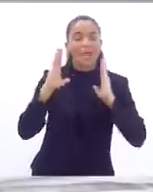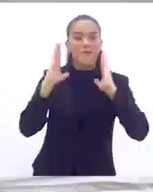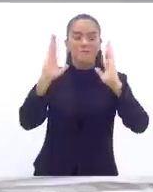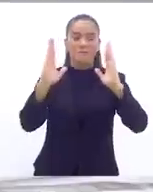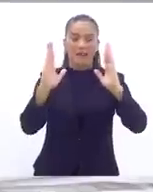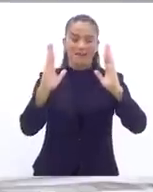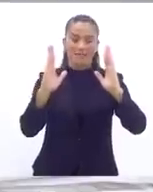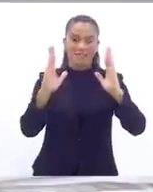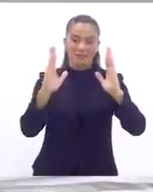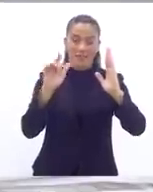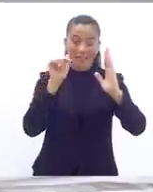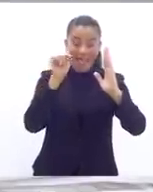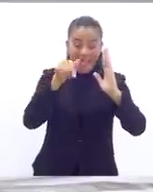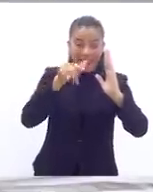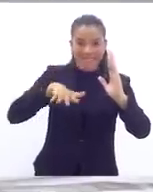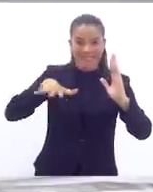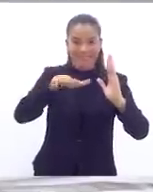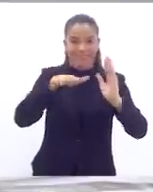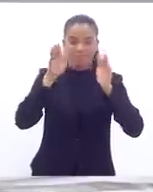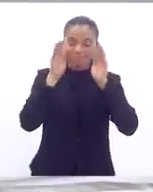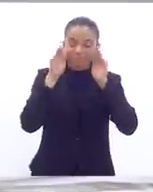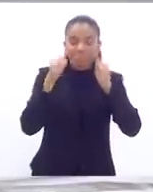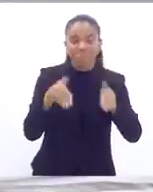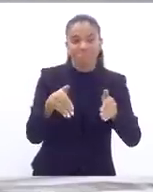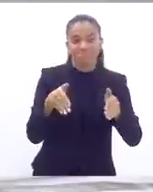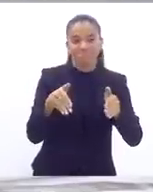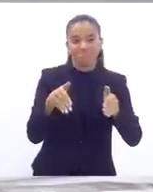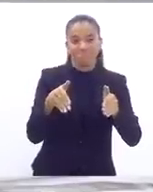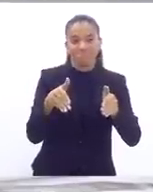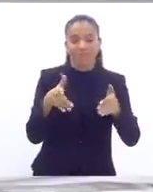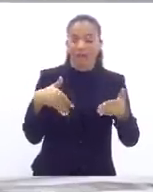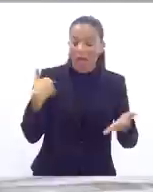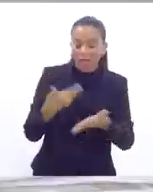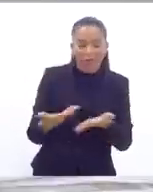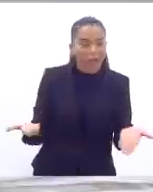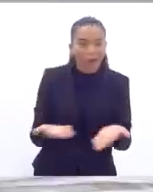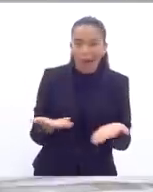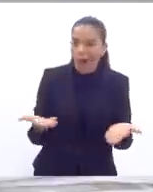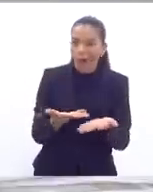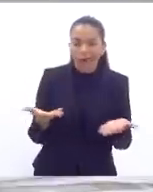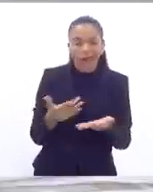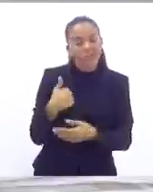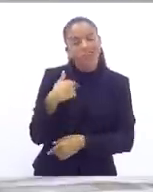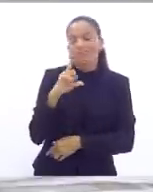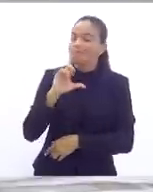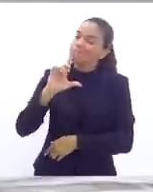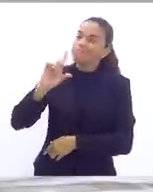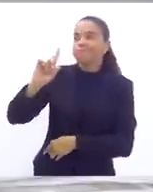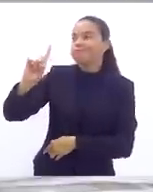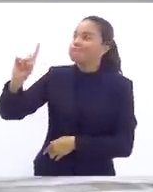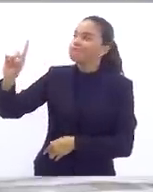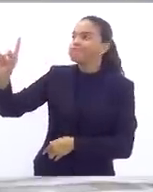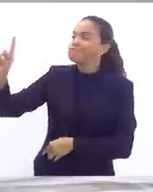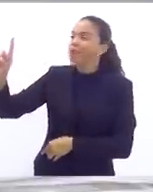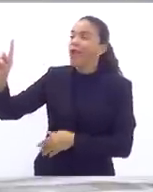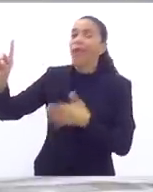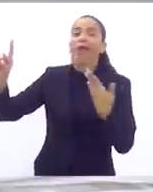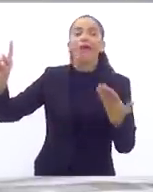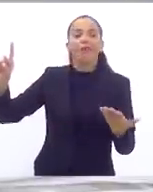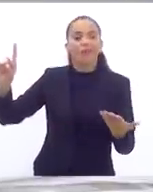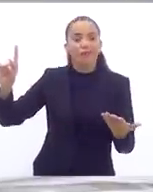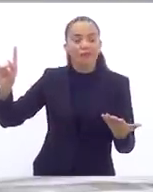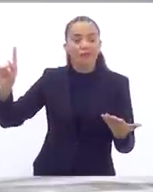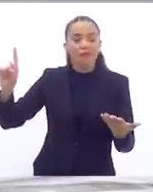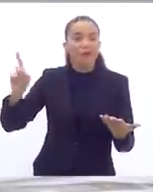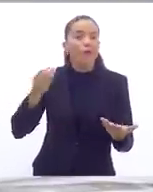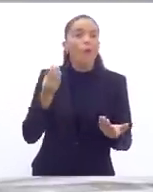essa questão específica é que tá até agora senão a gente sai daqui E aí quando é que